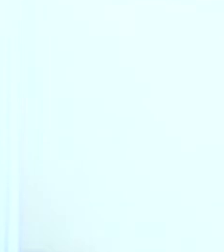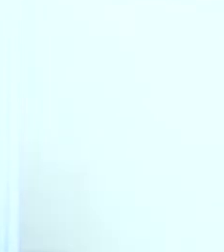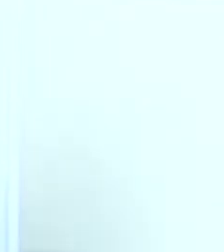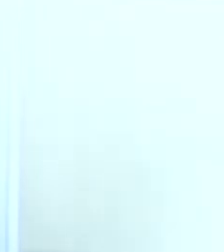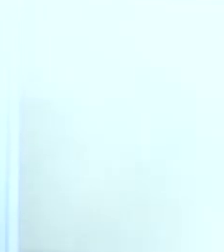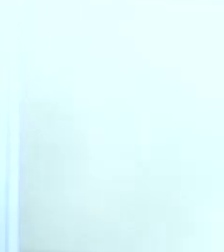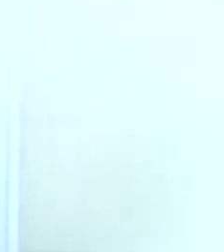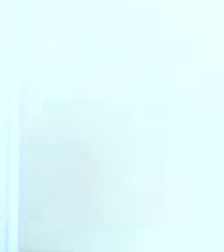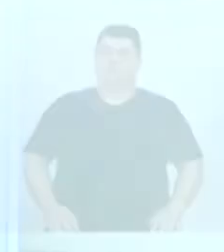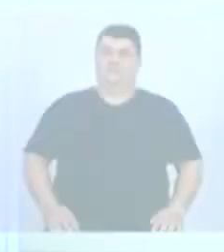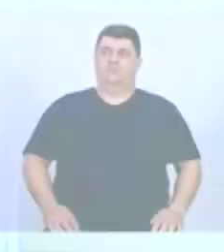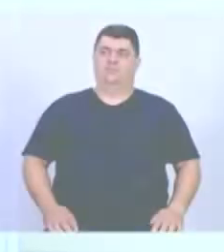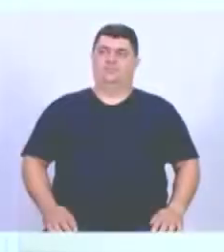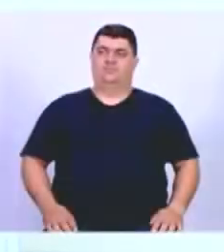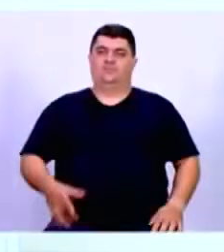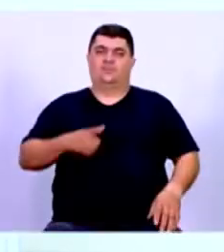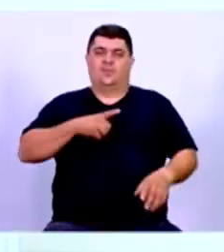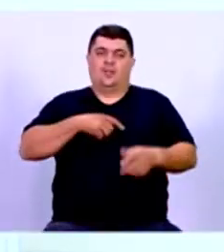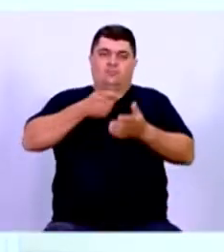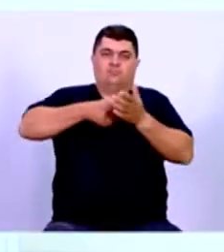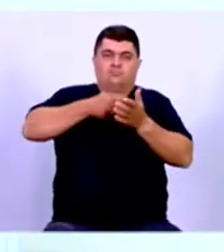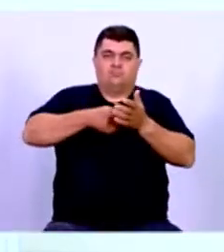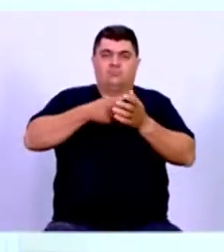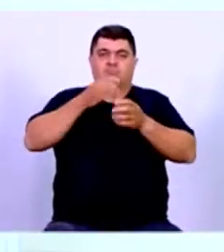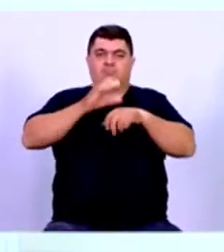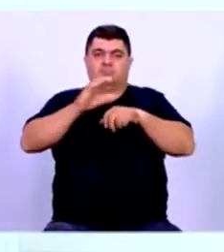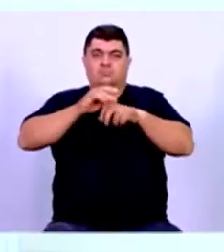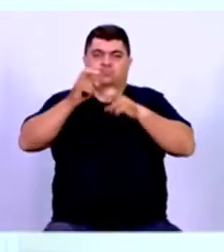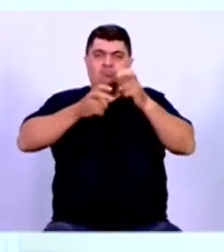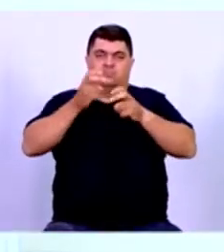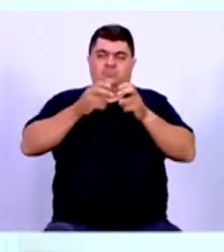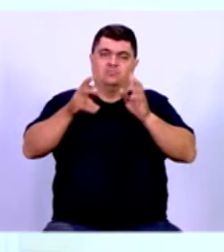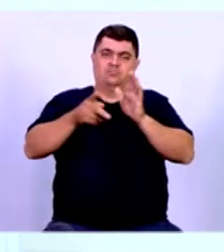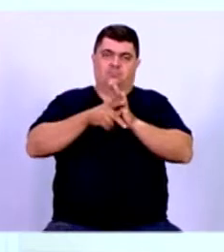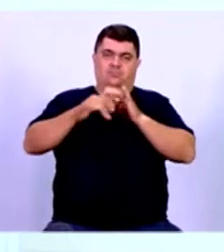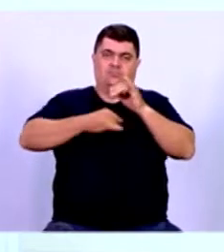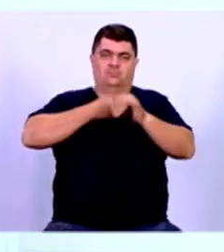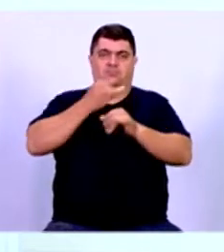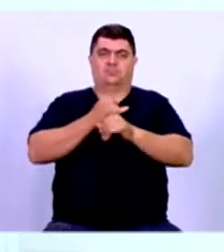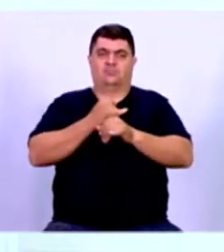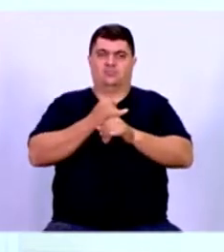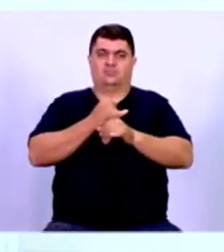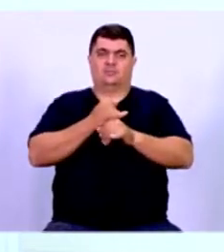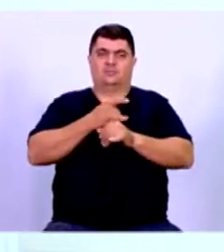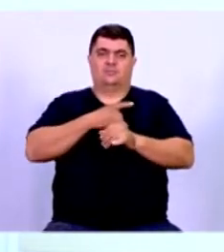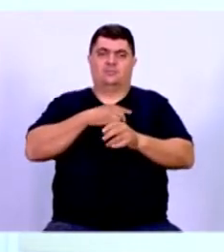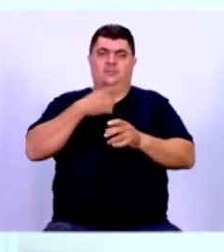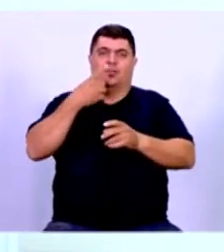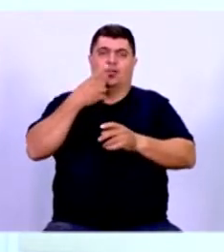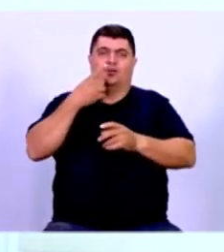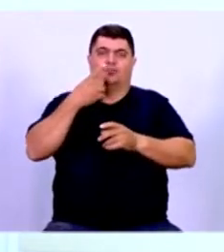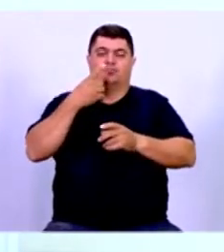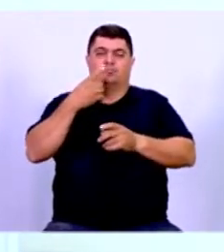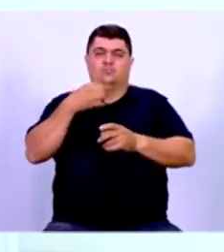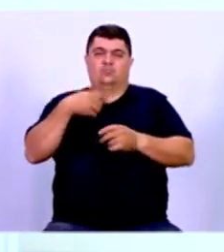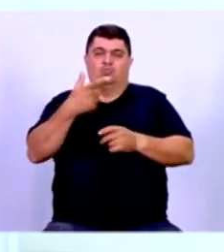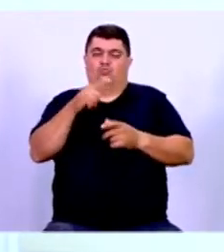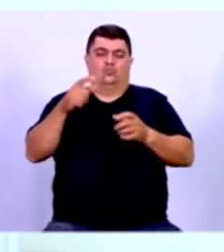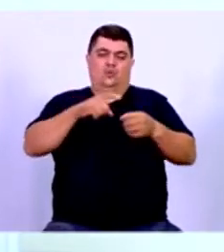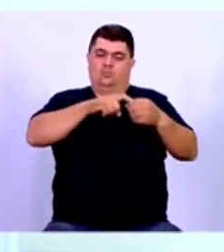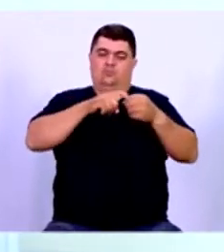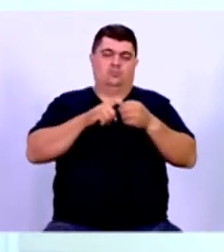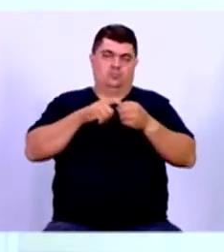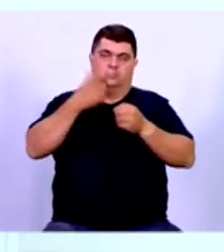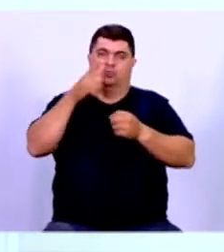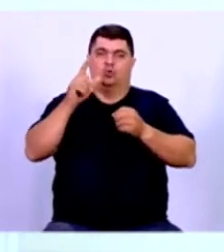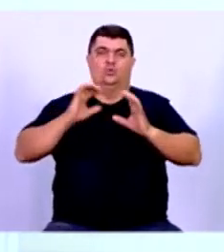para cumprir o estágio obrigatório do curso de informática para a internet, tem que observar porque nós não temos parcerias de fato